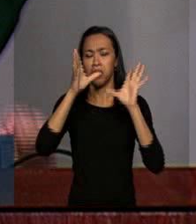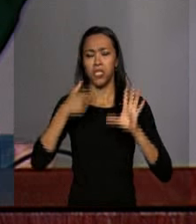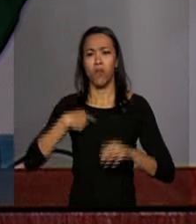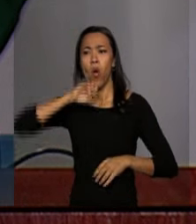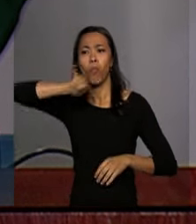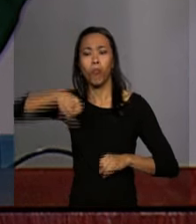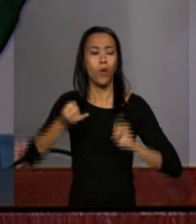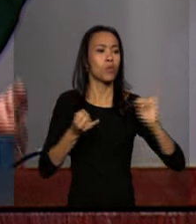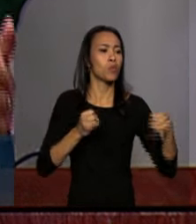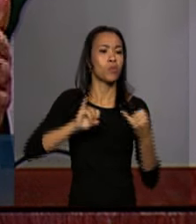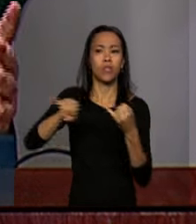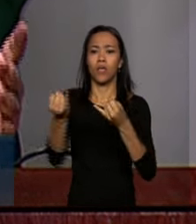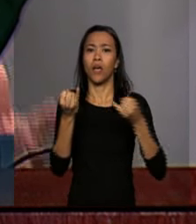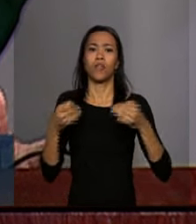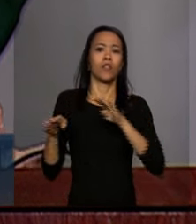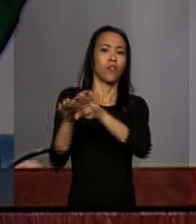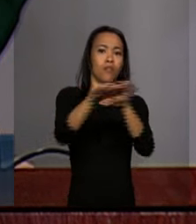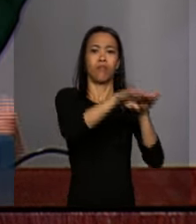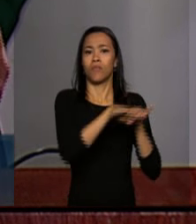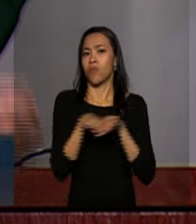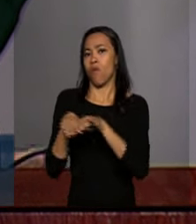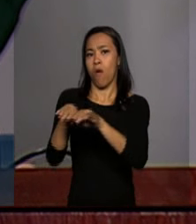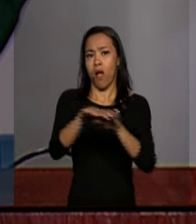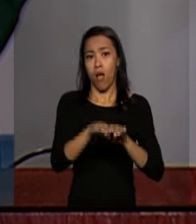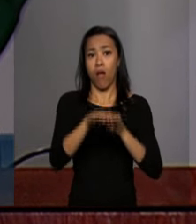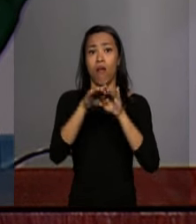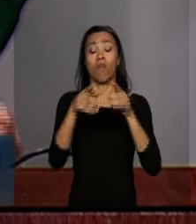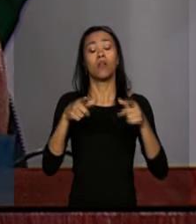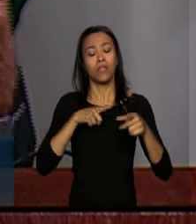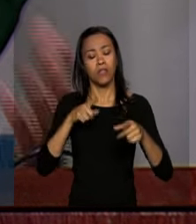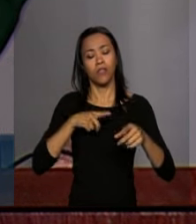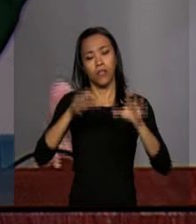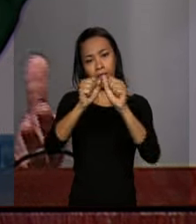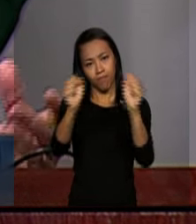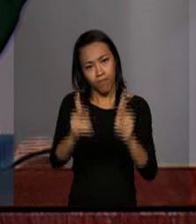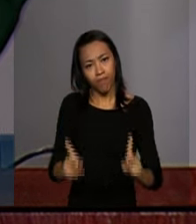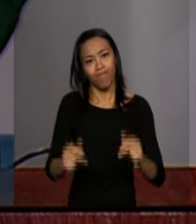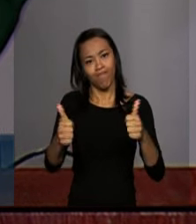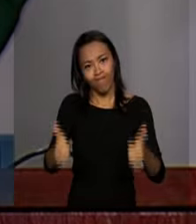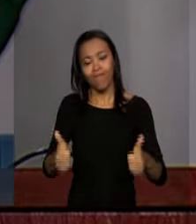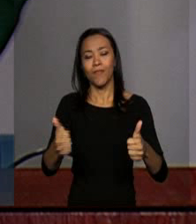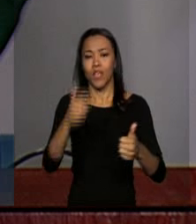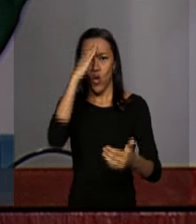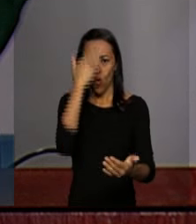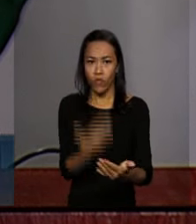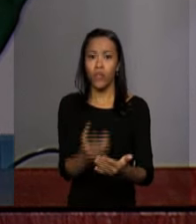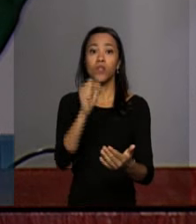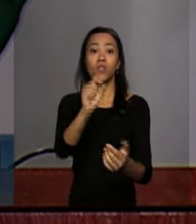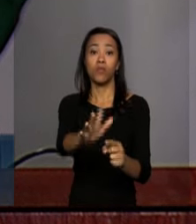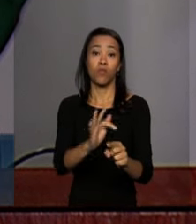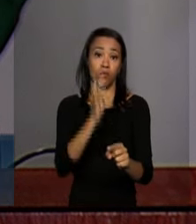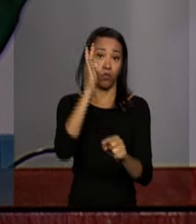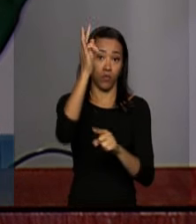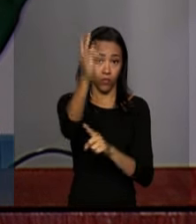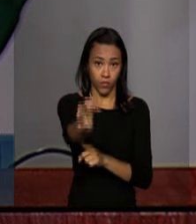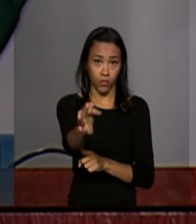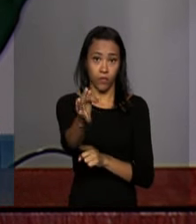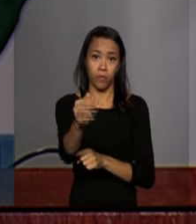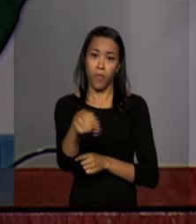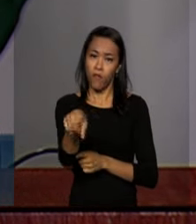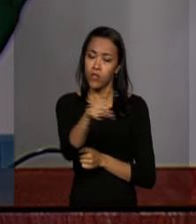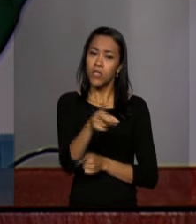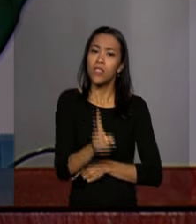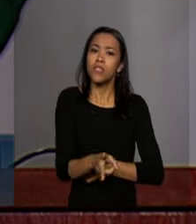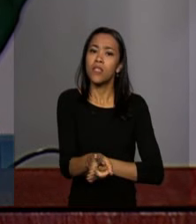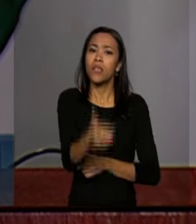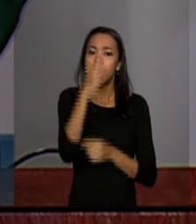para todos, uma sociedade mais coesa, mais harmoniosa, mais confiante no seu futuro. Sejam sempre